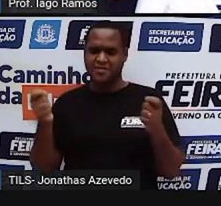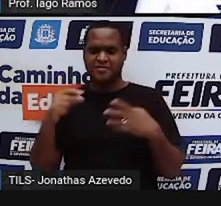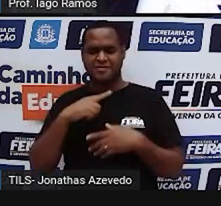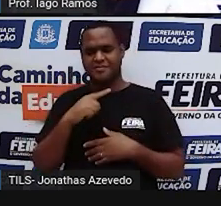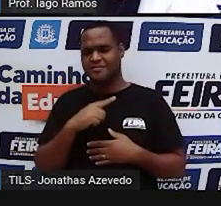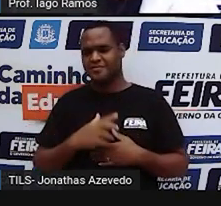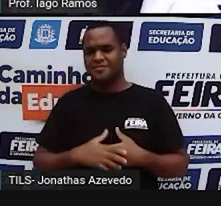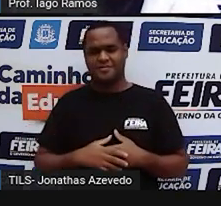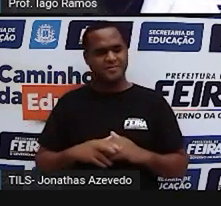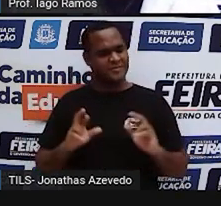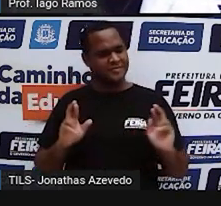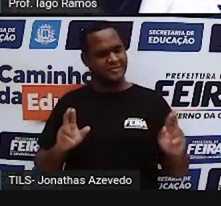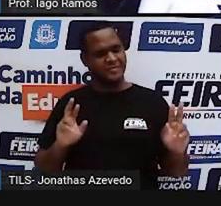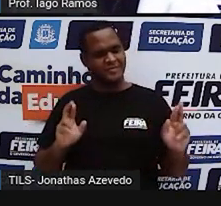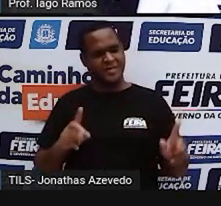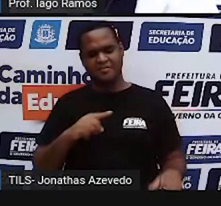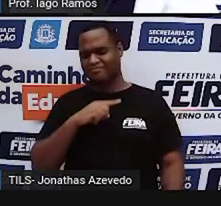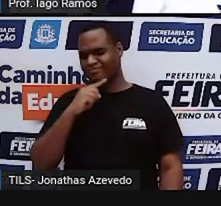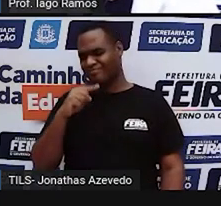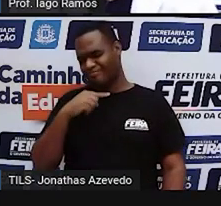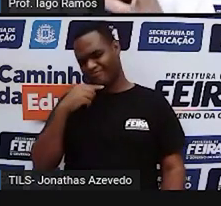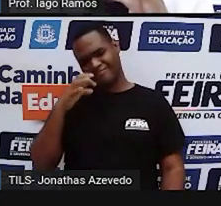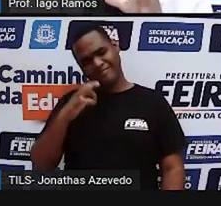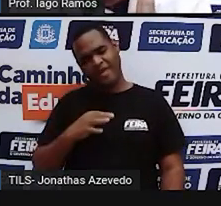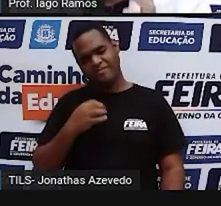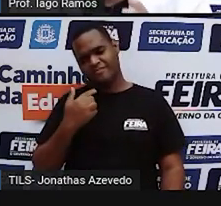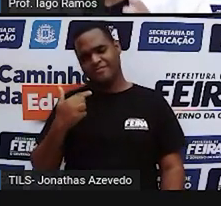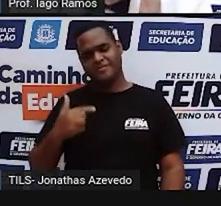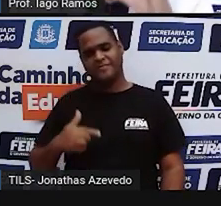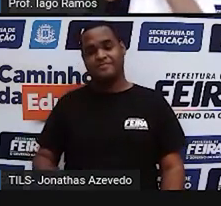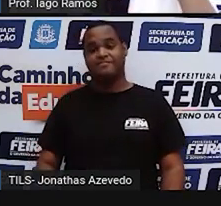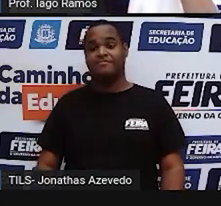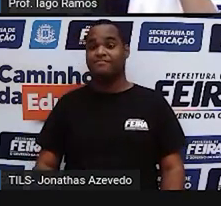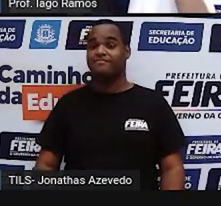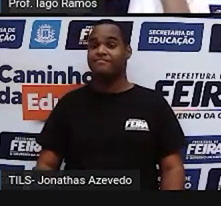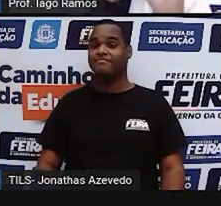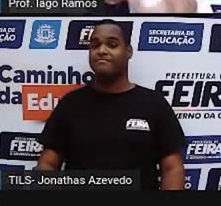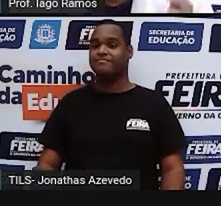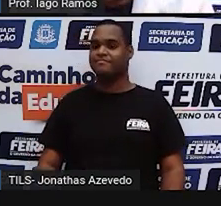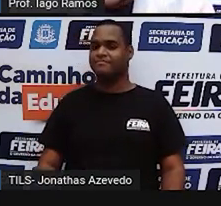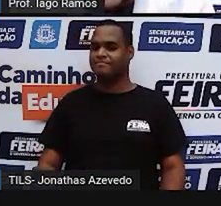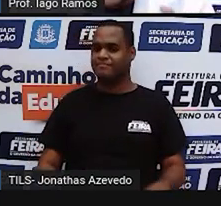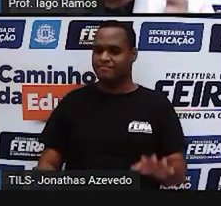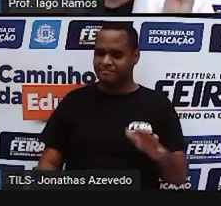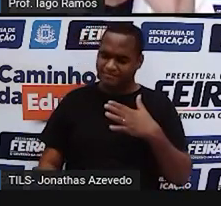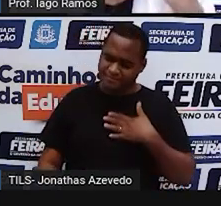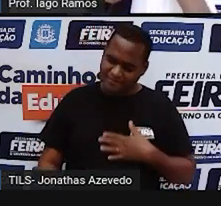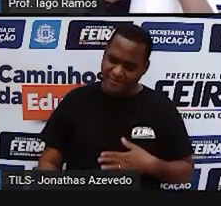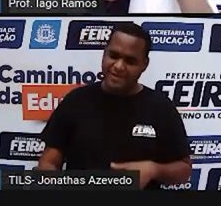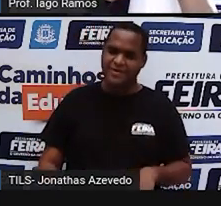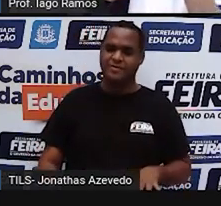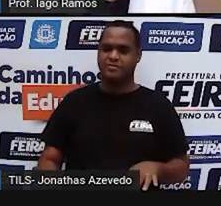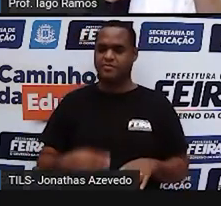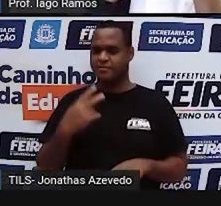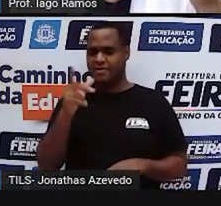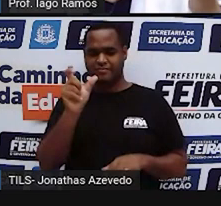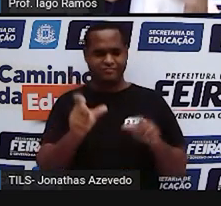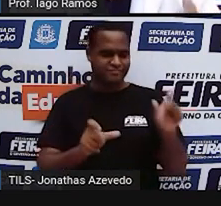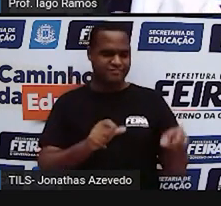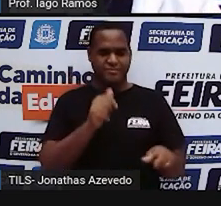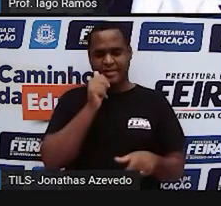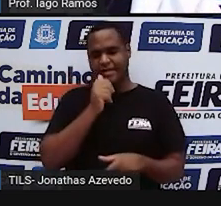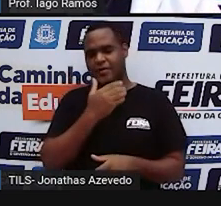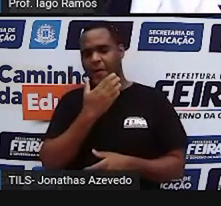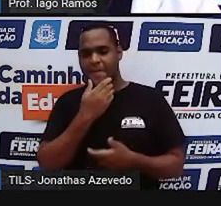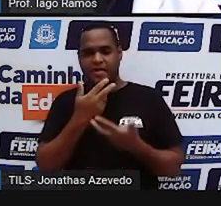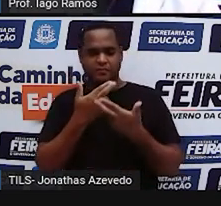não tem como não professor isso dá certo rapaz moças galerinha